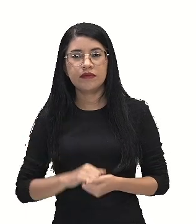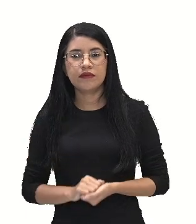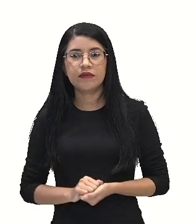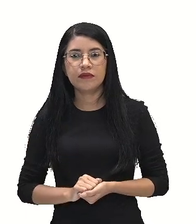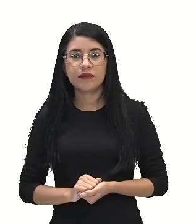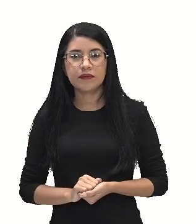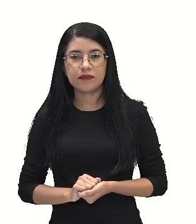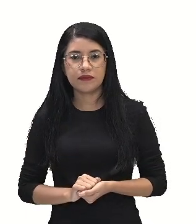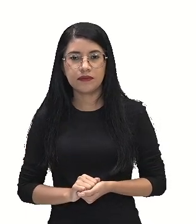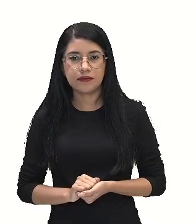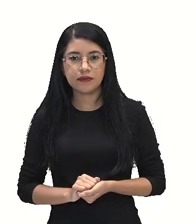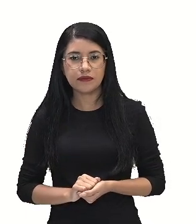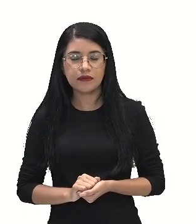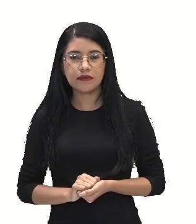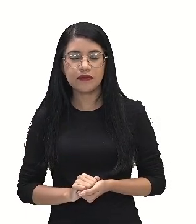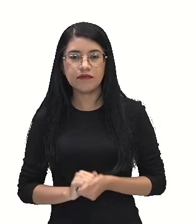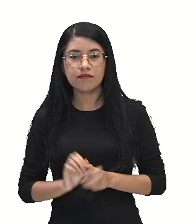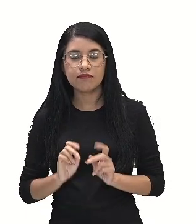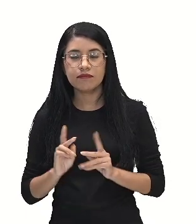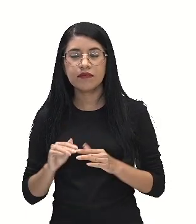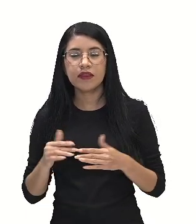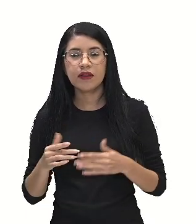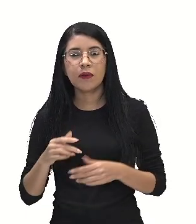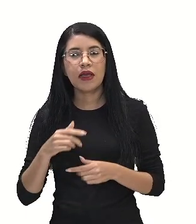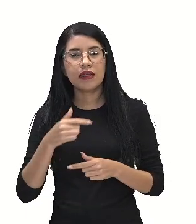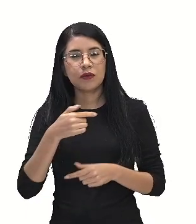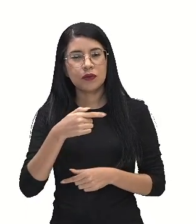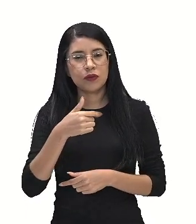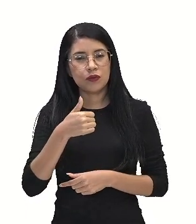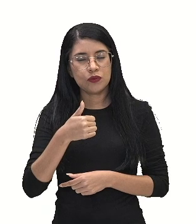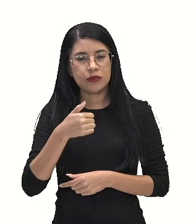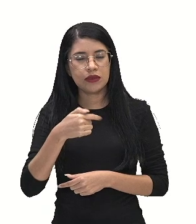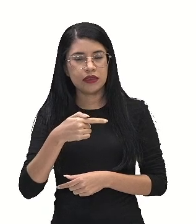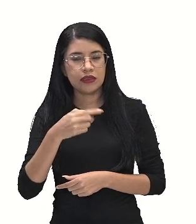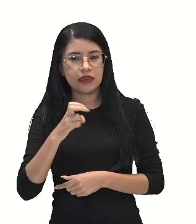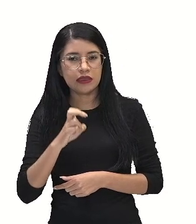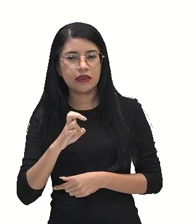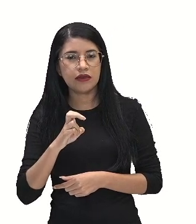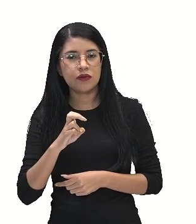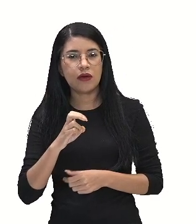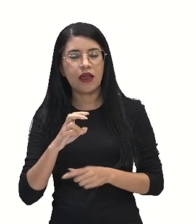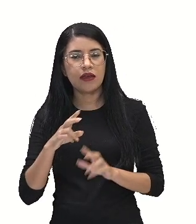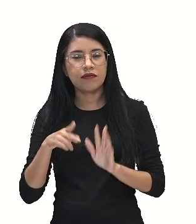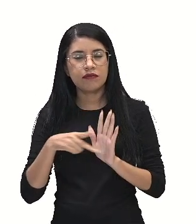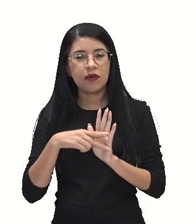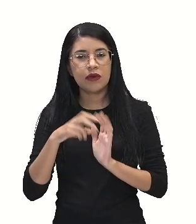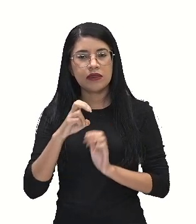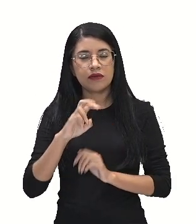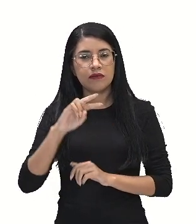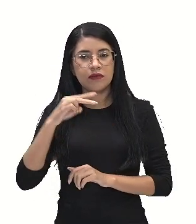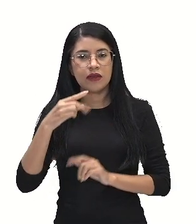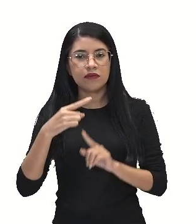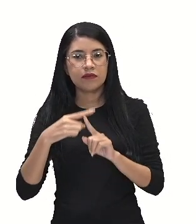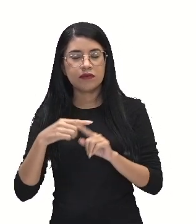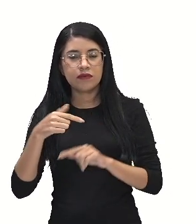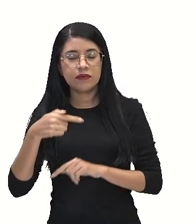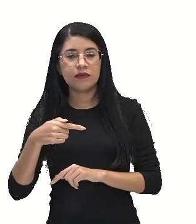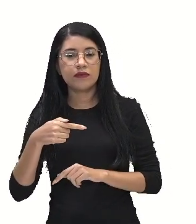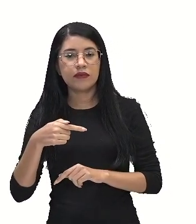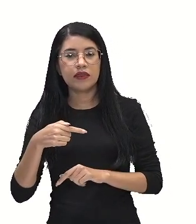7. Tudo bem? 5 ao quadrado vezes 7. Então, eu vou pegar esse valor que eu encontrei aí